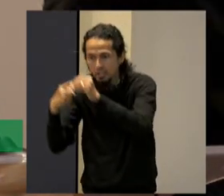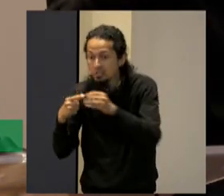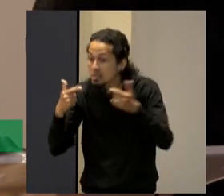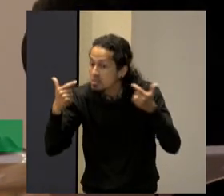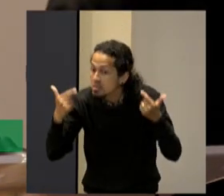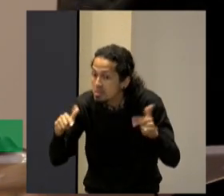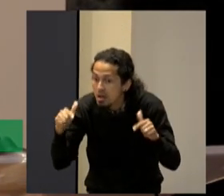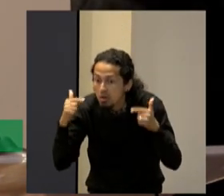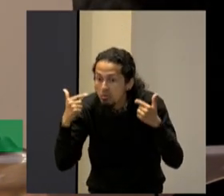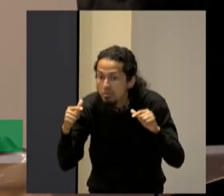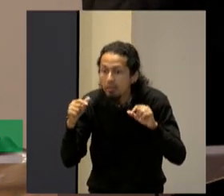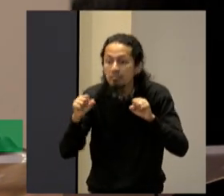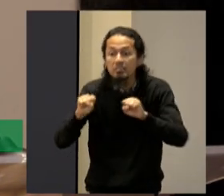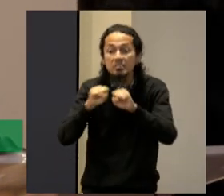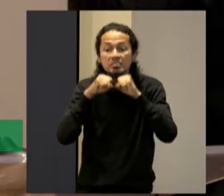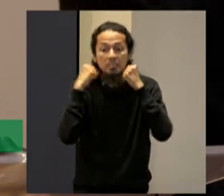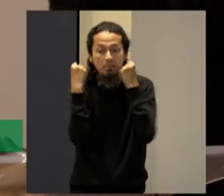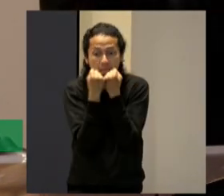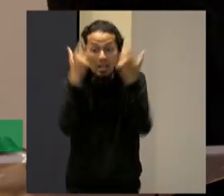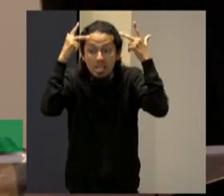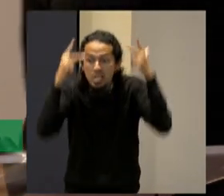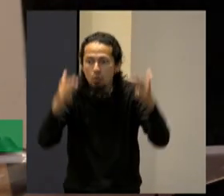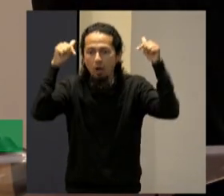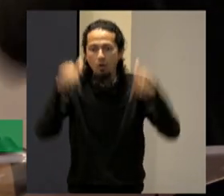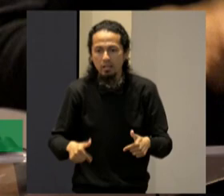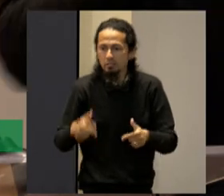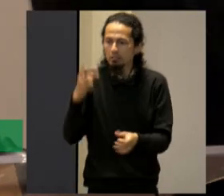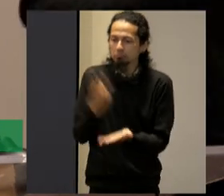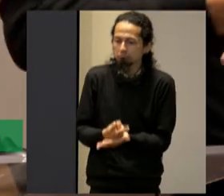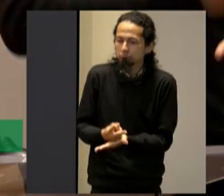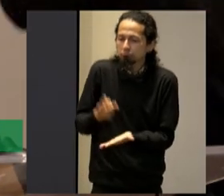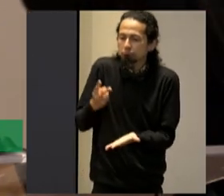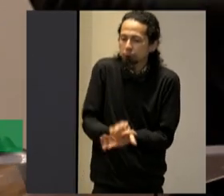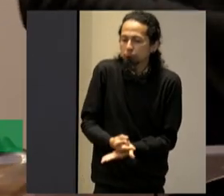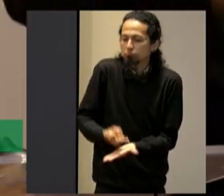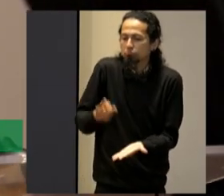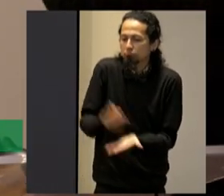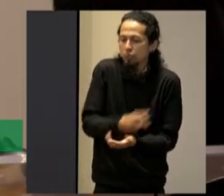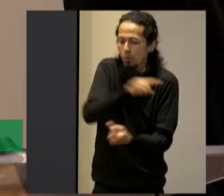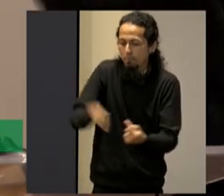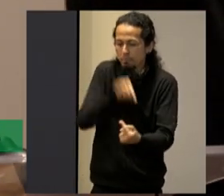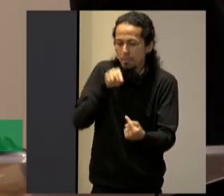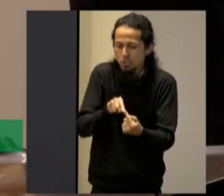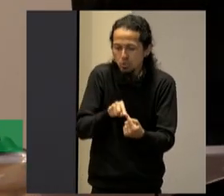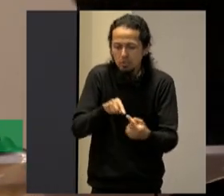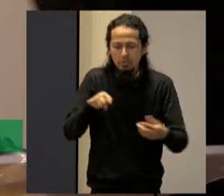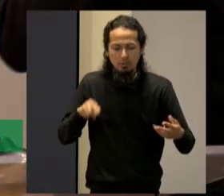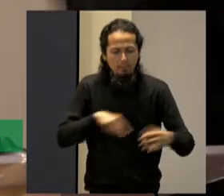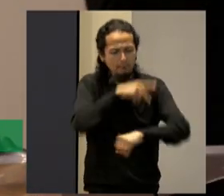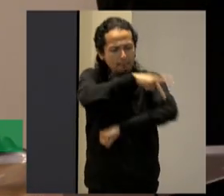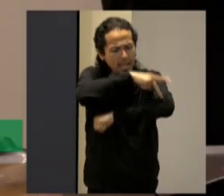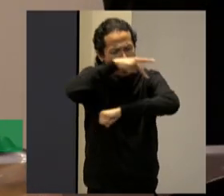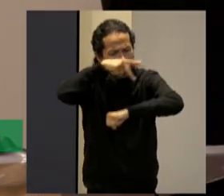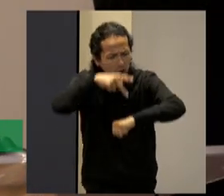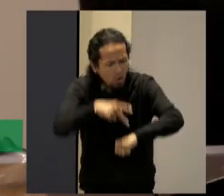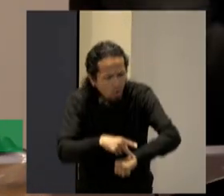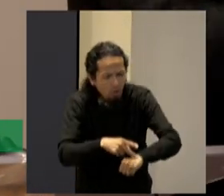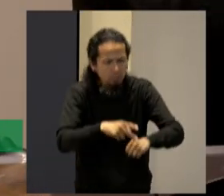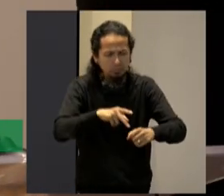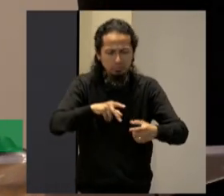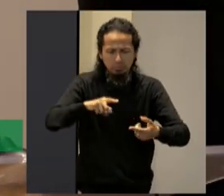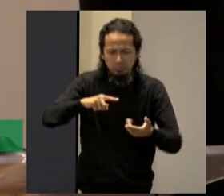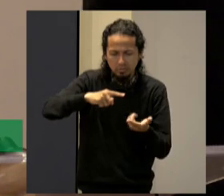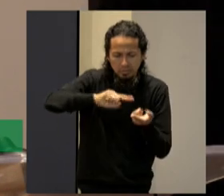conheço tem um evento permanente, intencional, pedagógico articulado